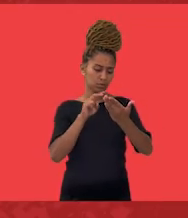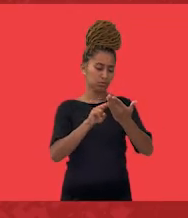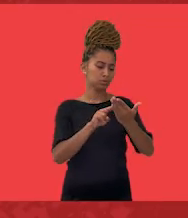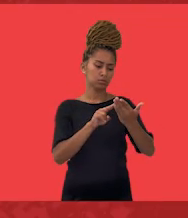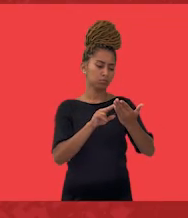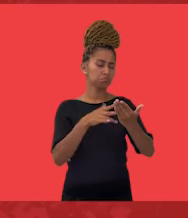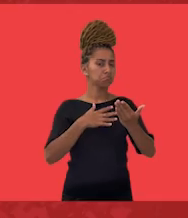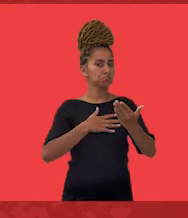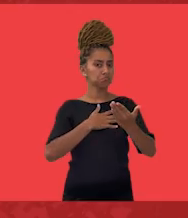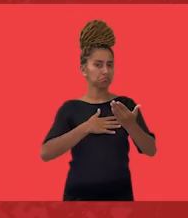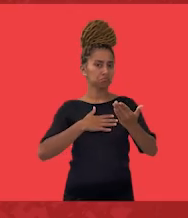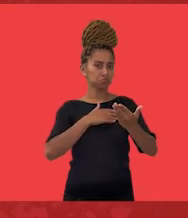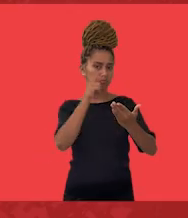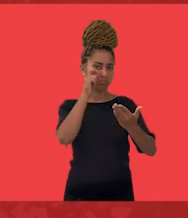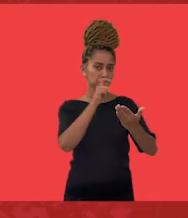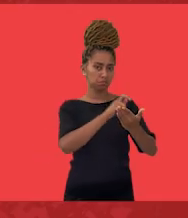pulsa vermelho,